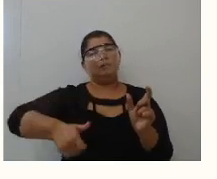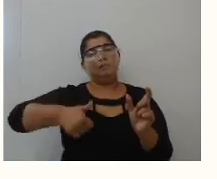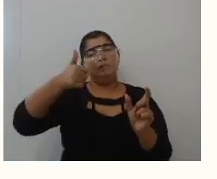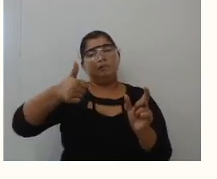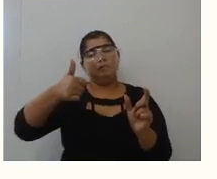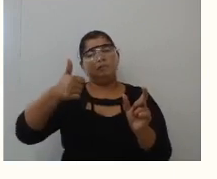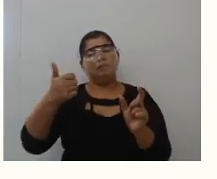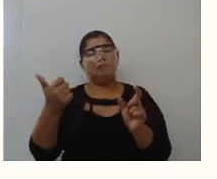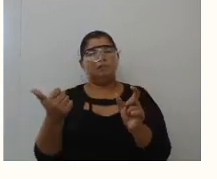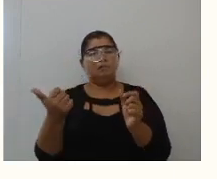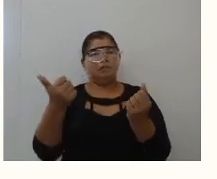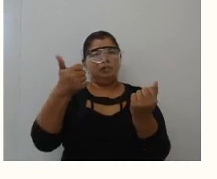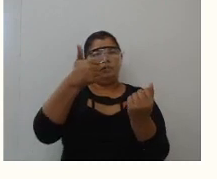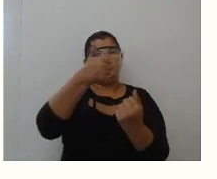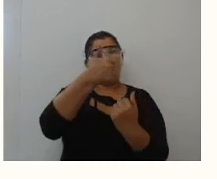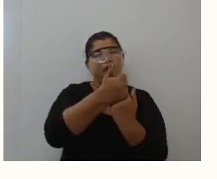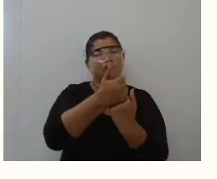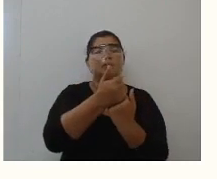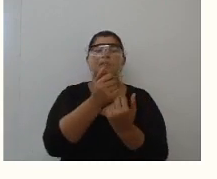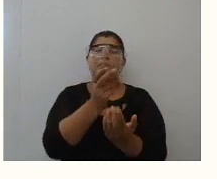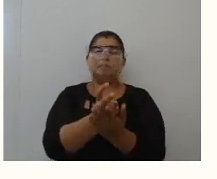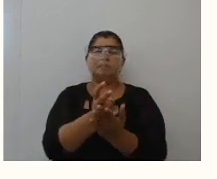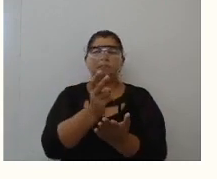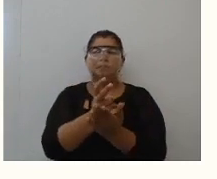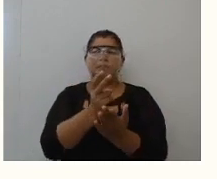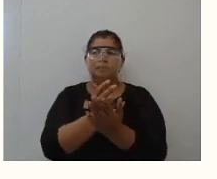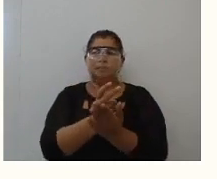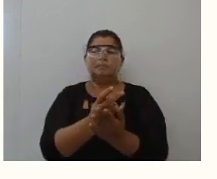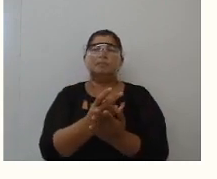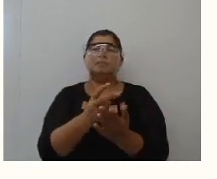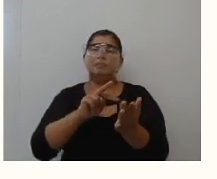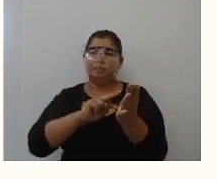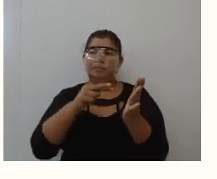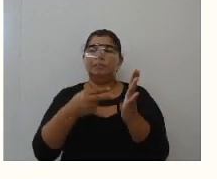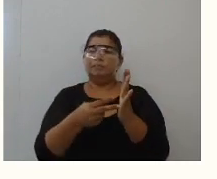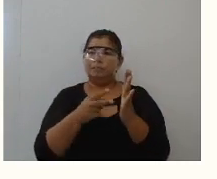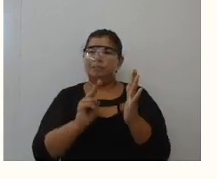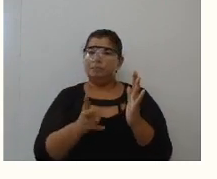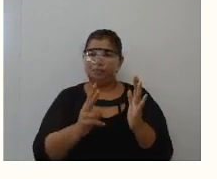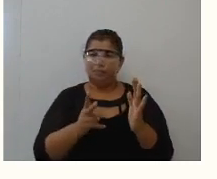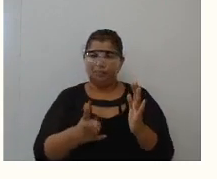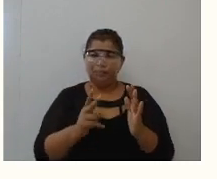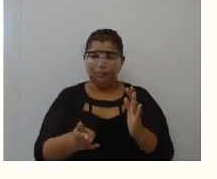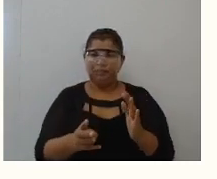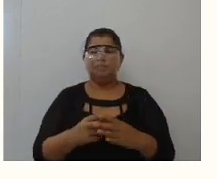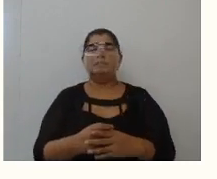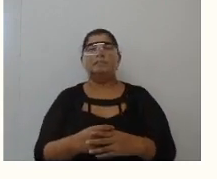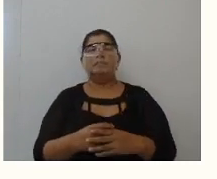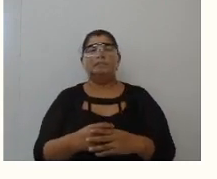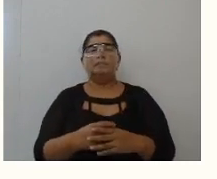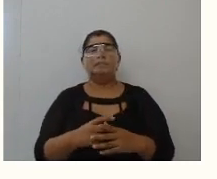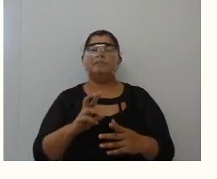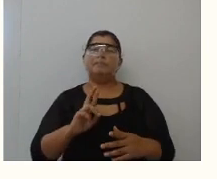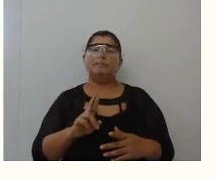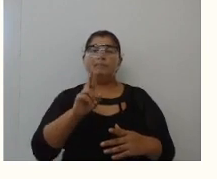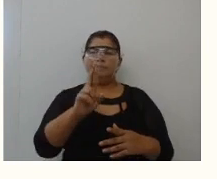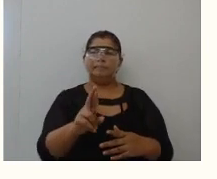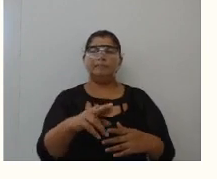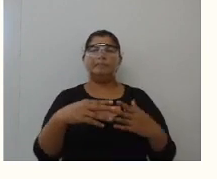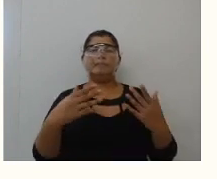quando eu substituo, mantém o mesmo sentido no enunciado. Resposta